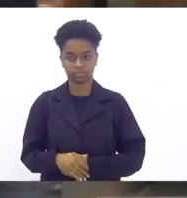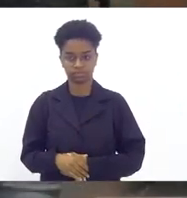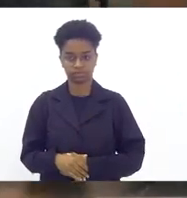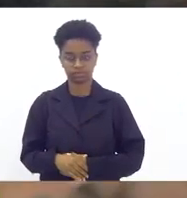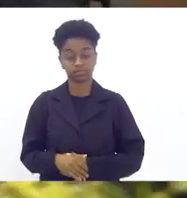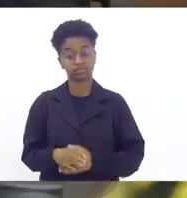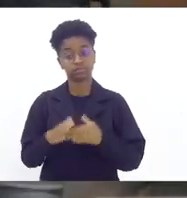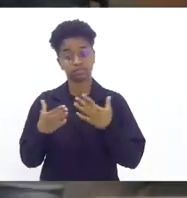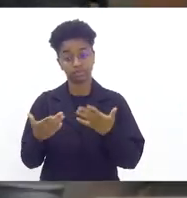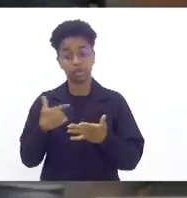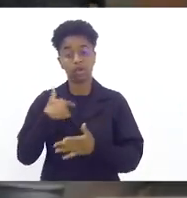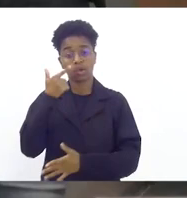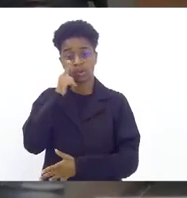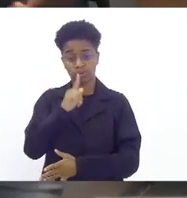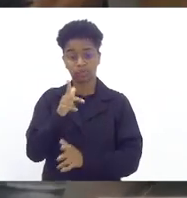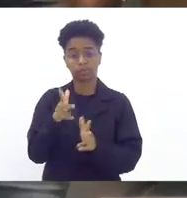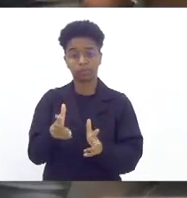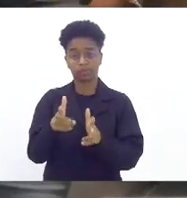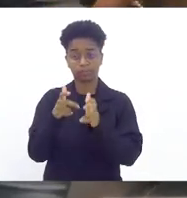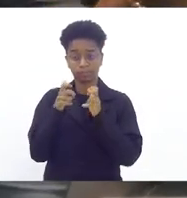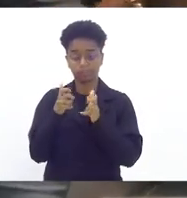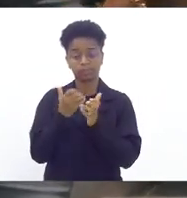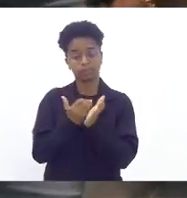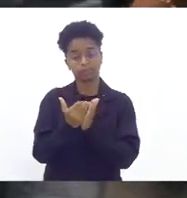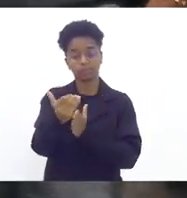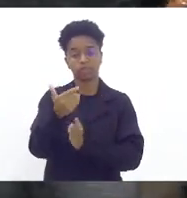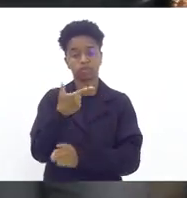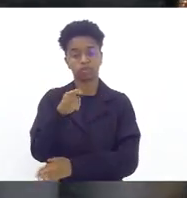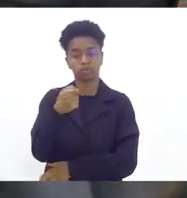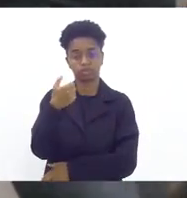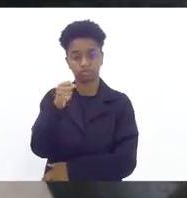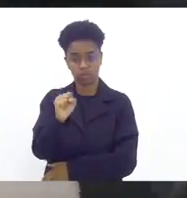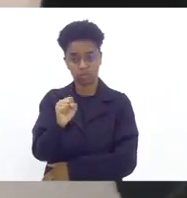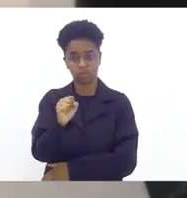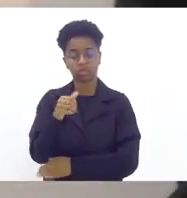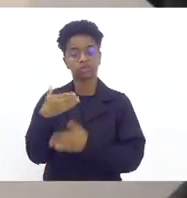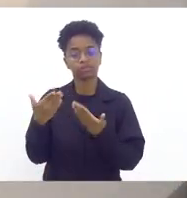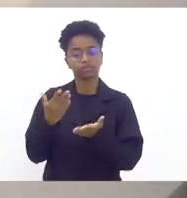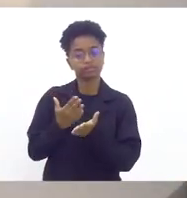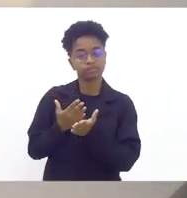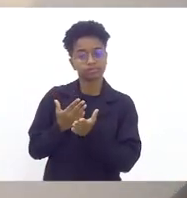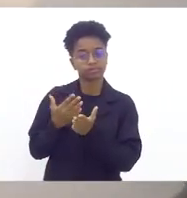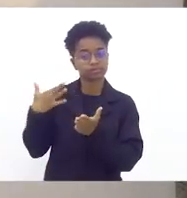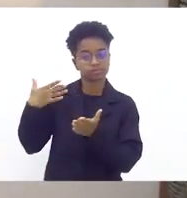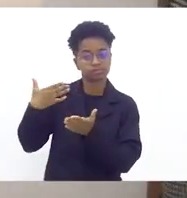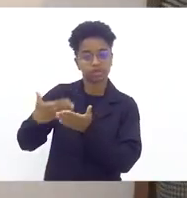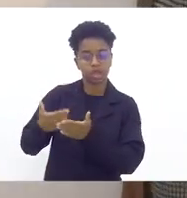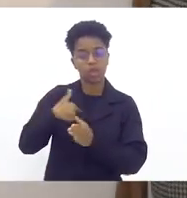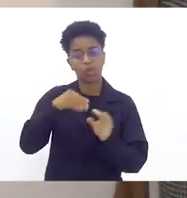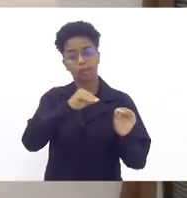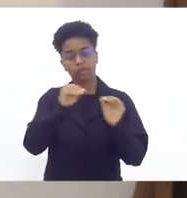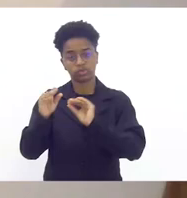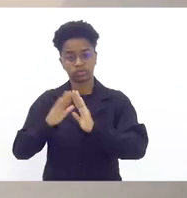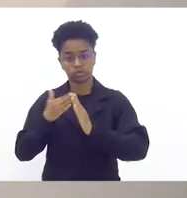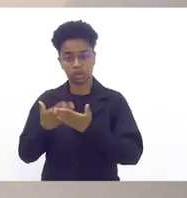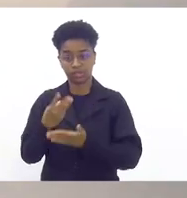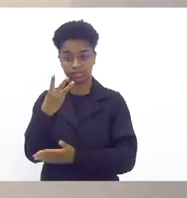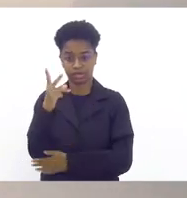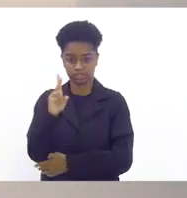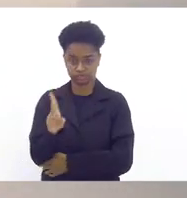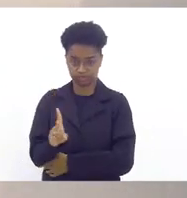Então, consigo identificar a partir de 2018. Então, de lá para cá, eu o mudei de escola três vezes.